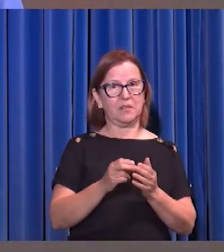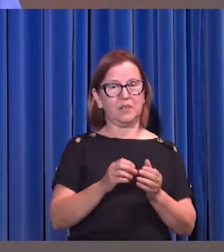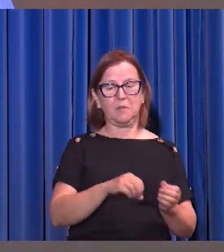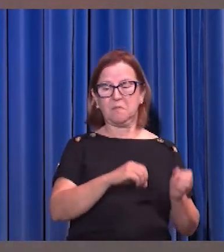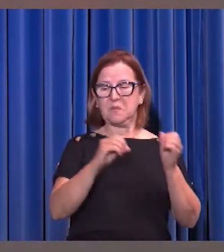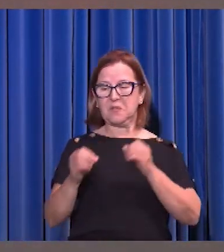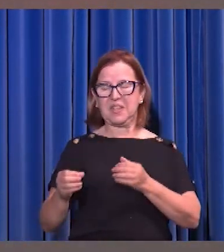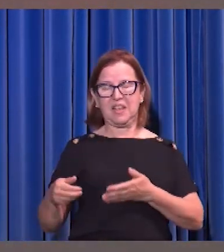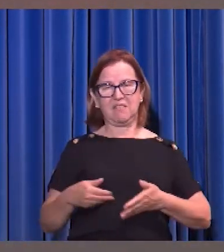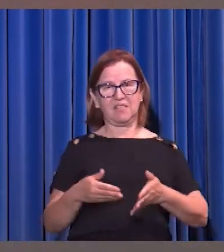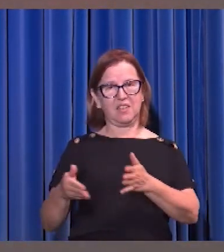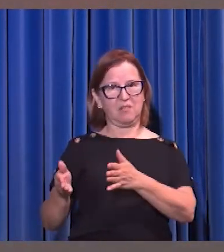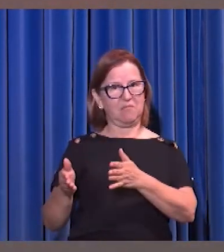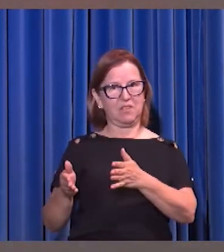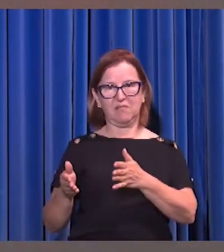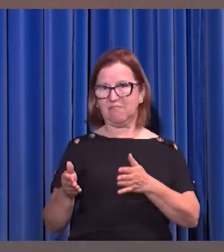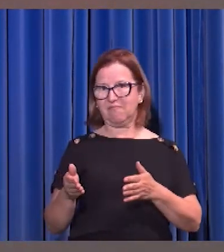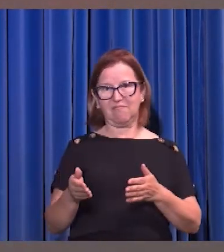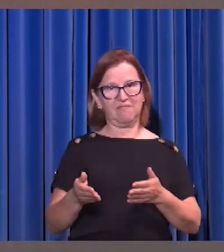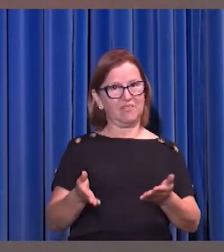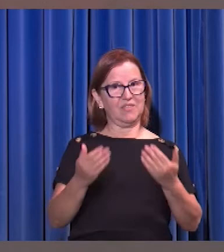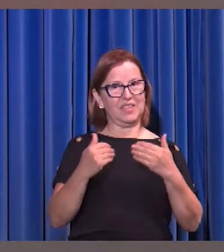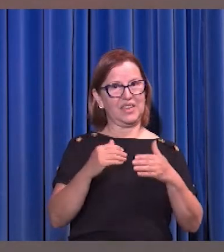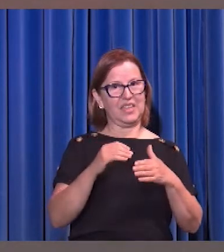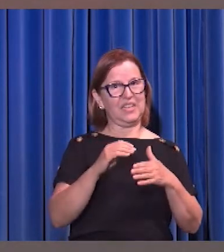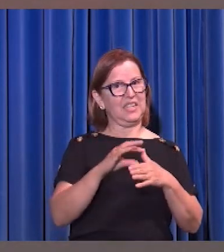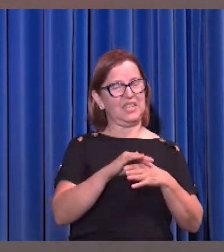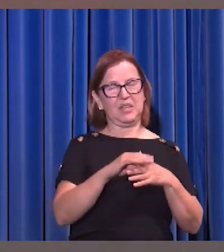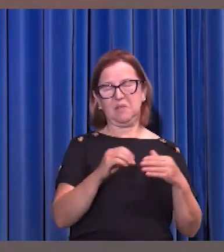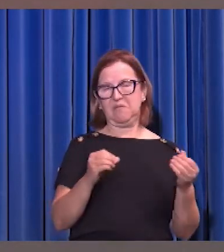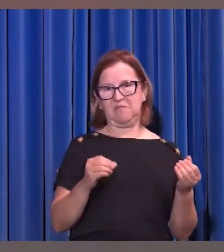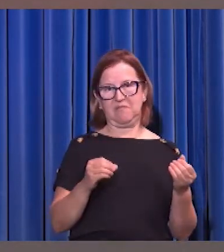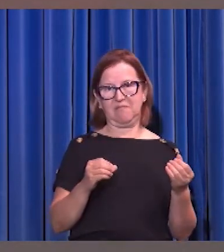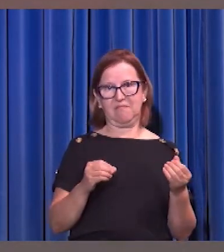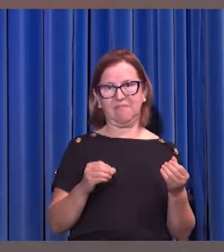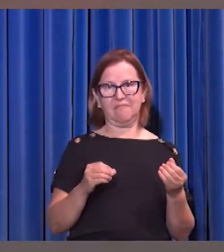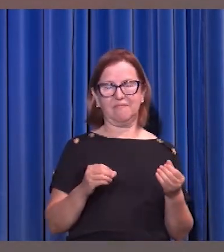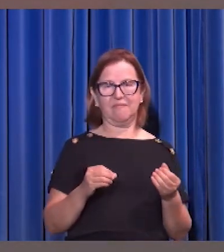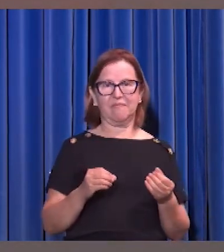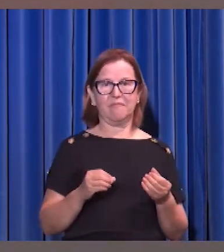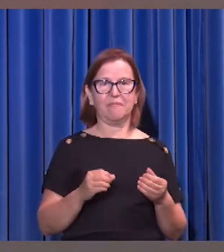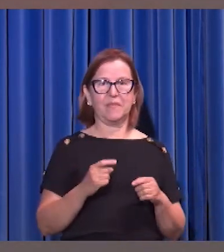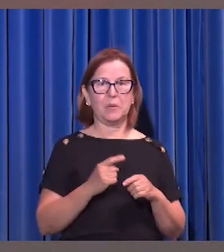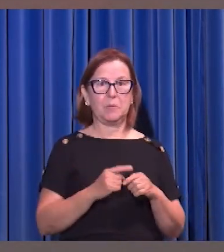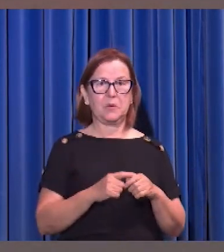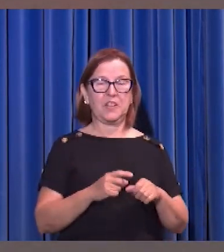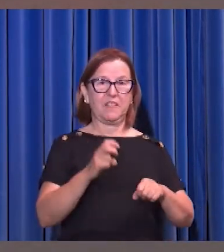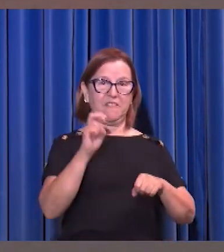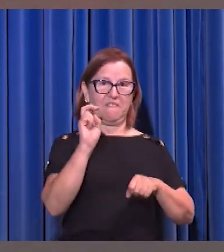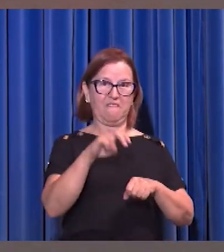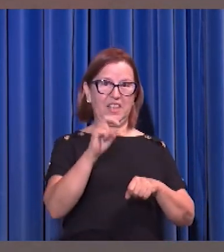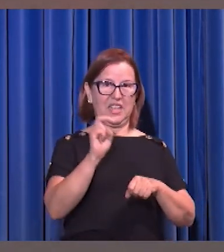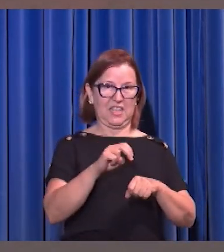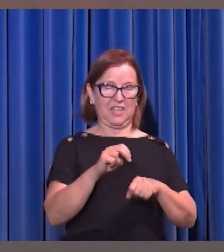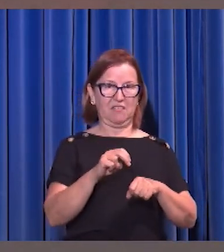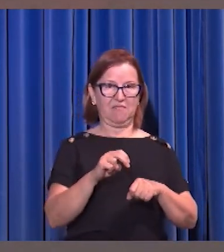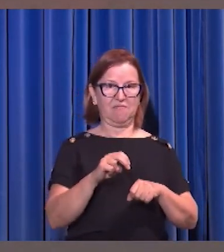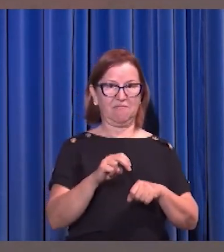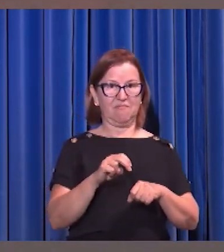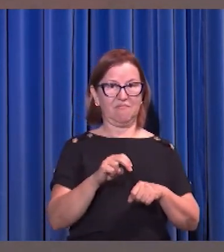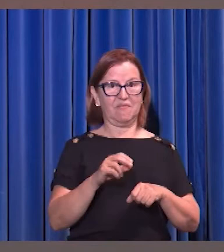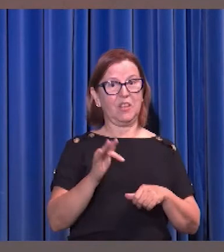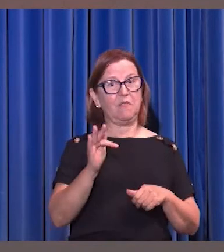de caminho, isso não resolveria o problema, porque elas estavam inoculadas pelo veneno e elas iriam morrer. Então,